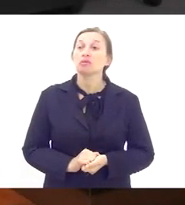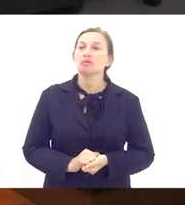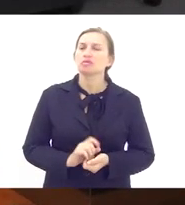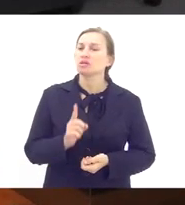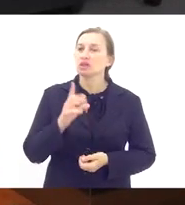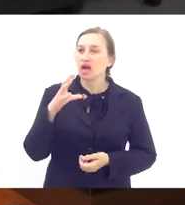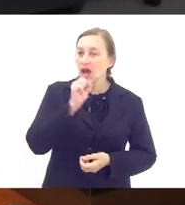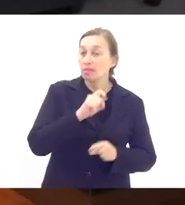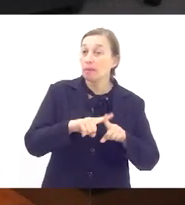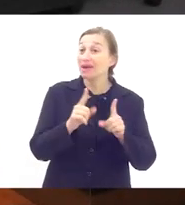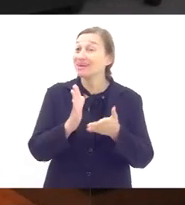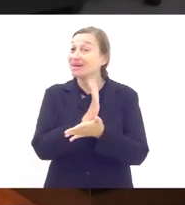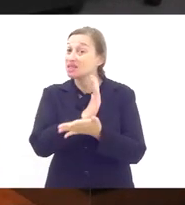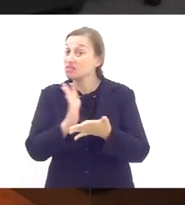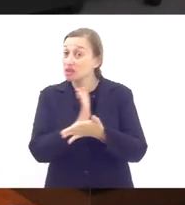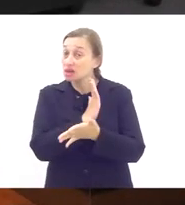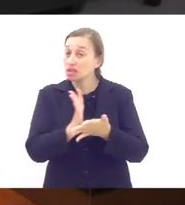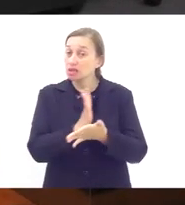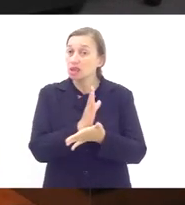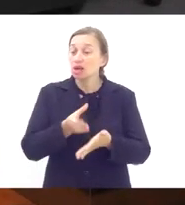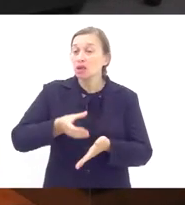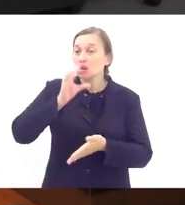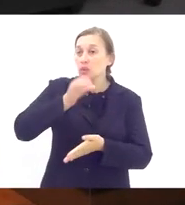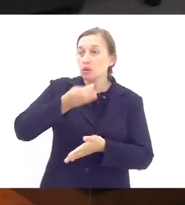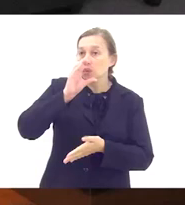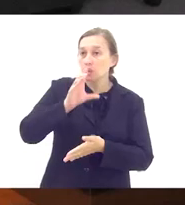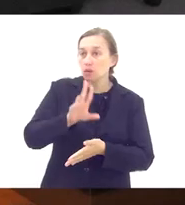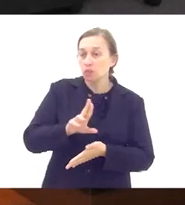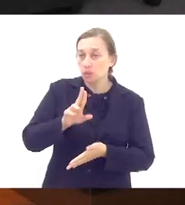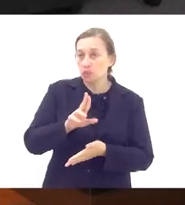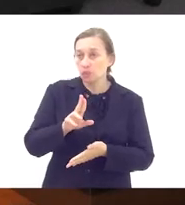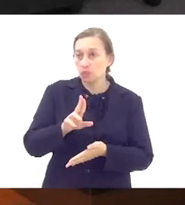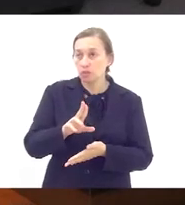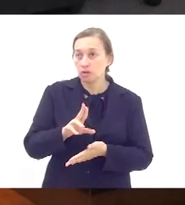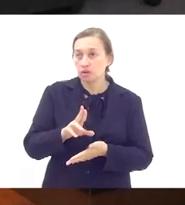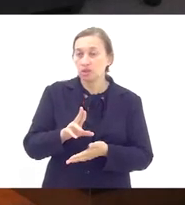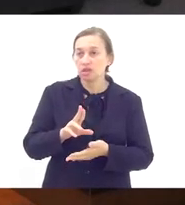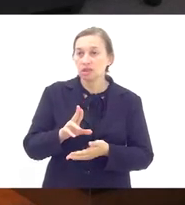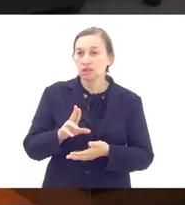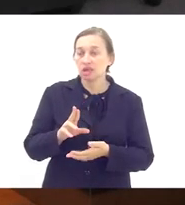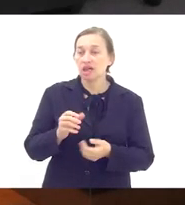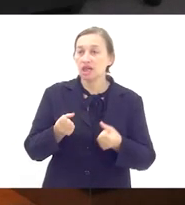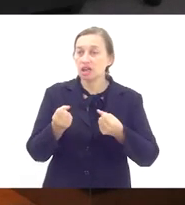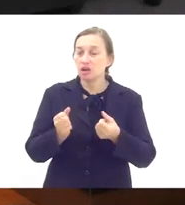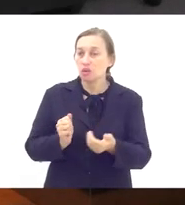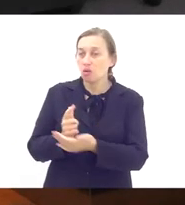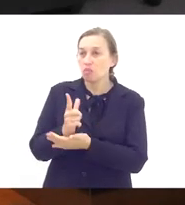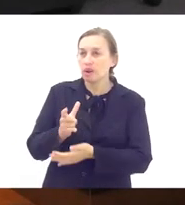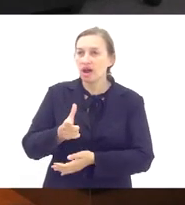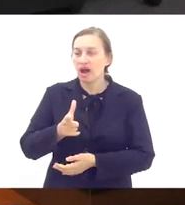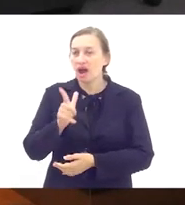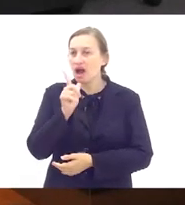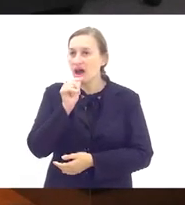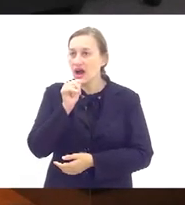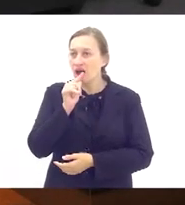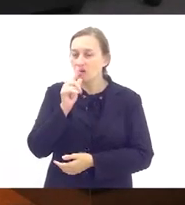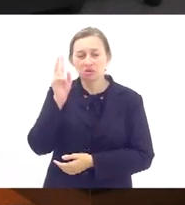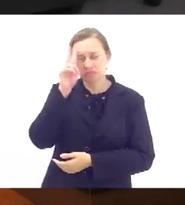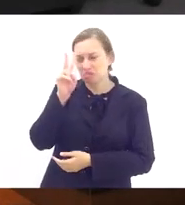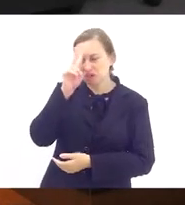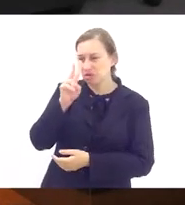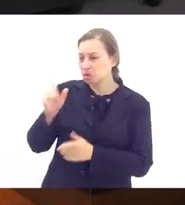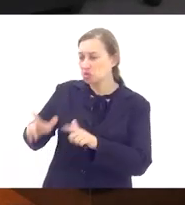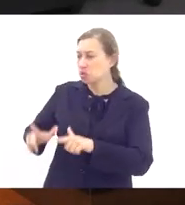imediato, mas muitas das vezes ele consome água e está de passagem. Ele está de passagem no sinal, compra água, vai embora, não lembra nem do ambulante que ele